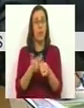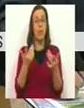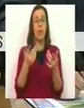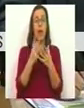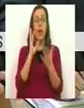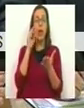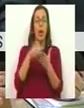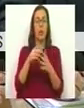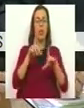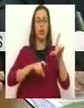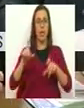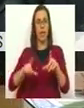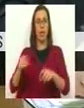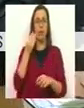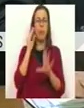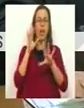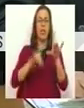de resultados de natureza estatística.